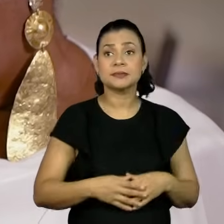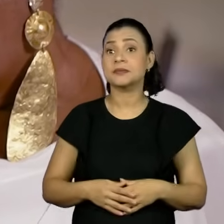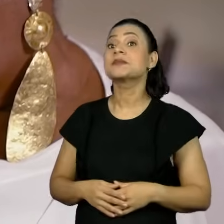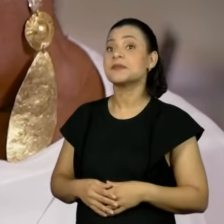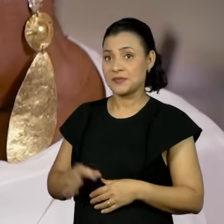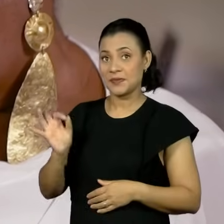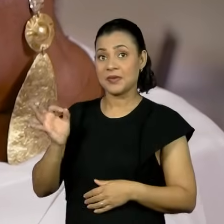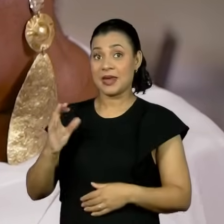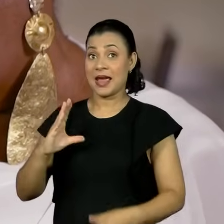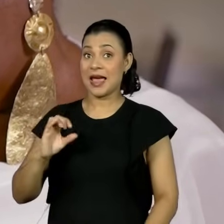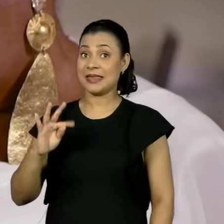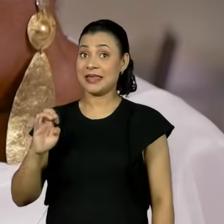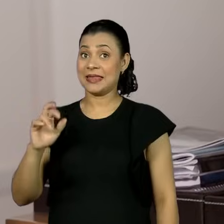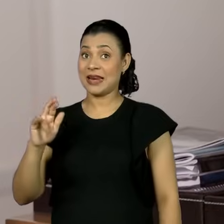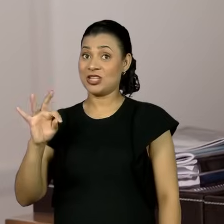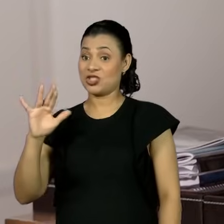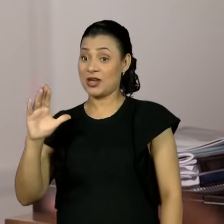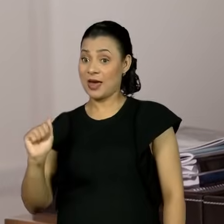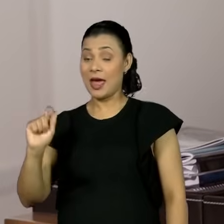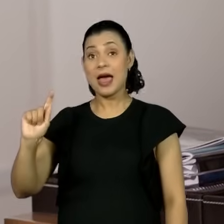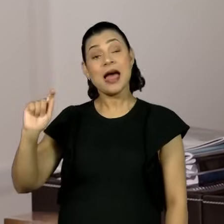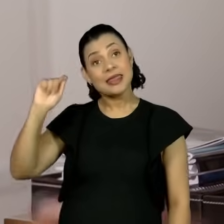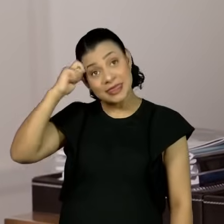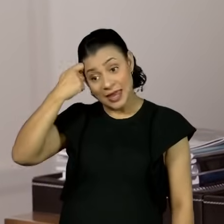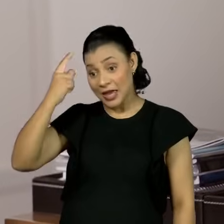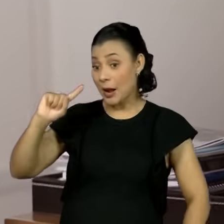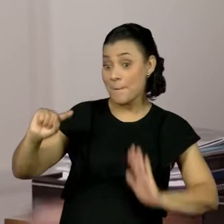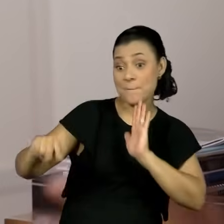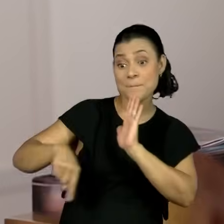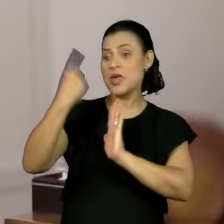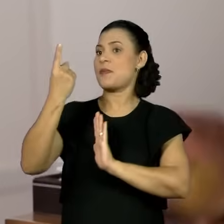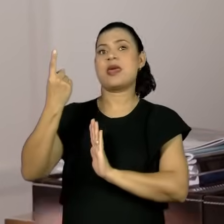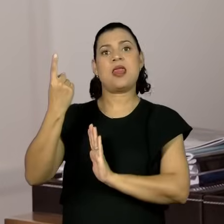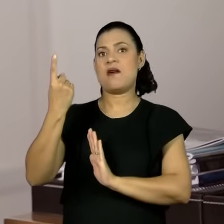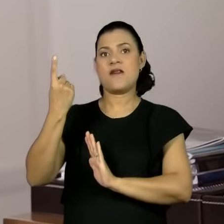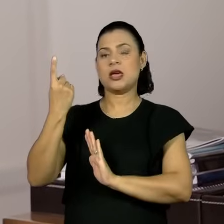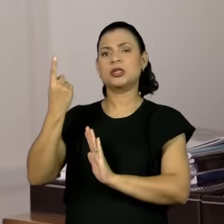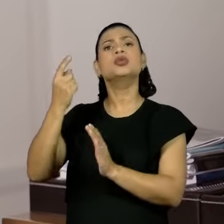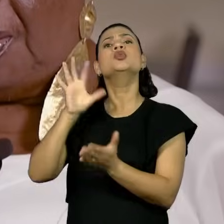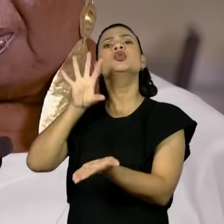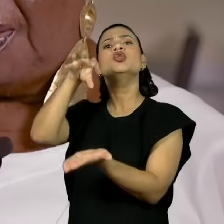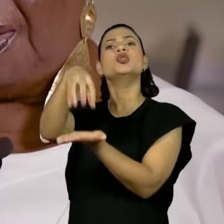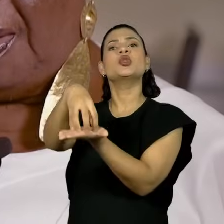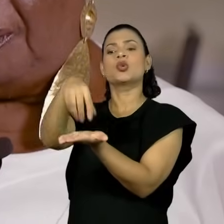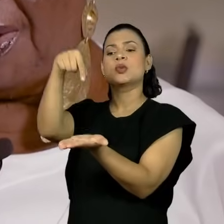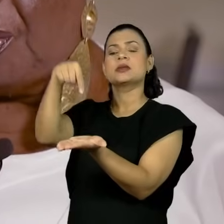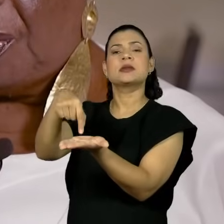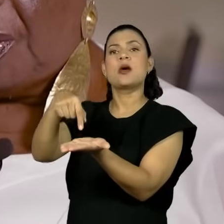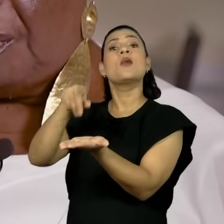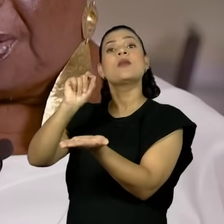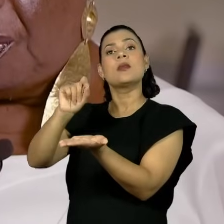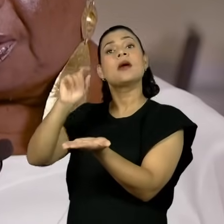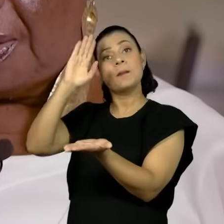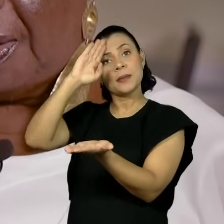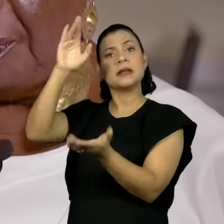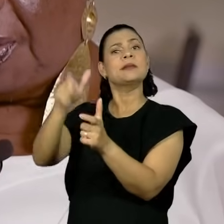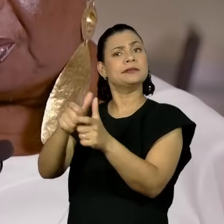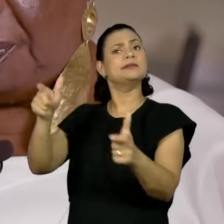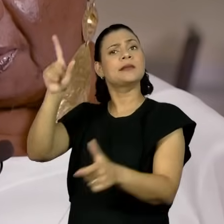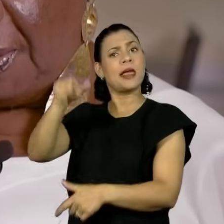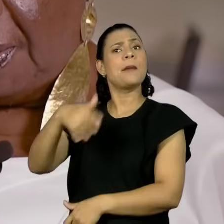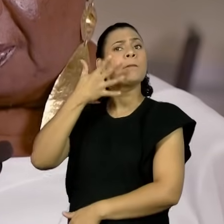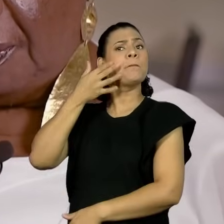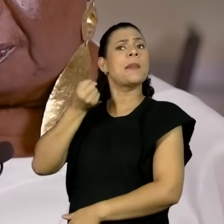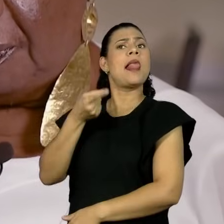uma catedrática negra, né? Eu marco um lugar numa instituição que é